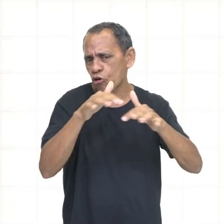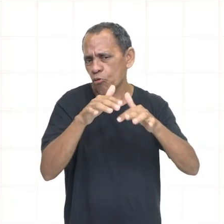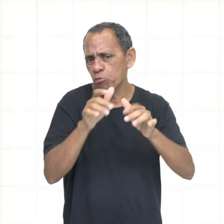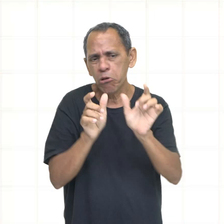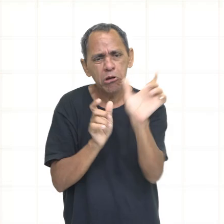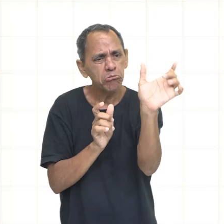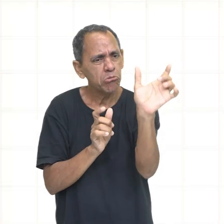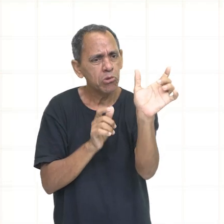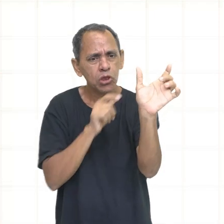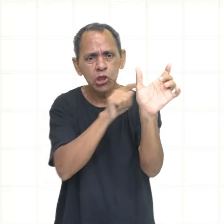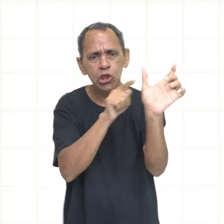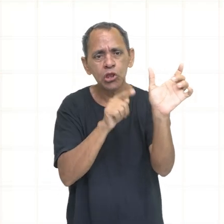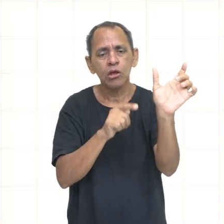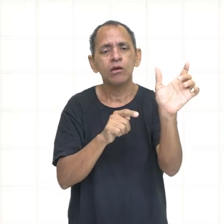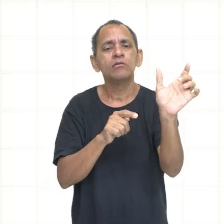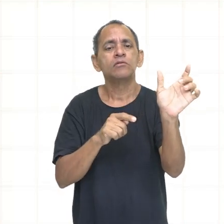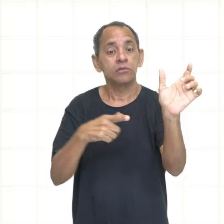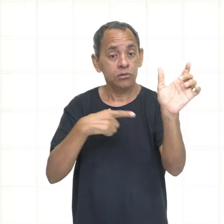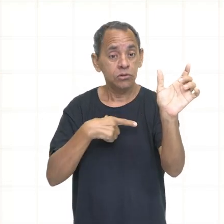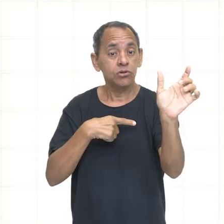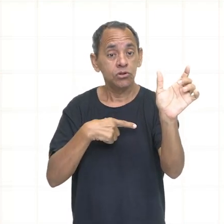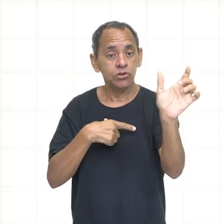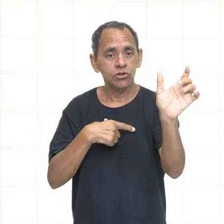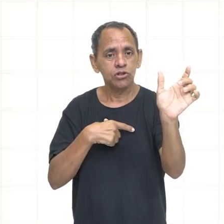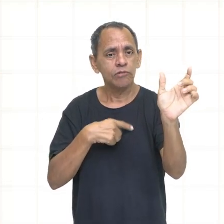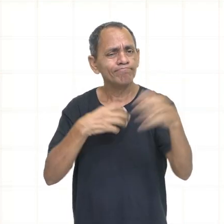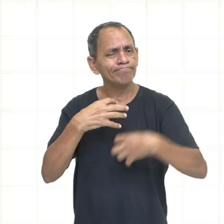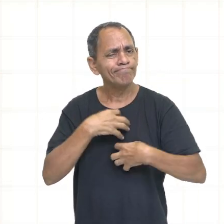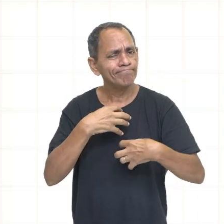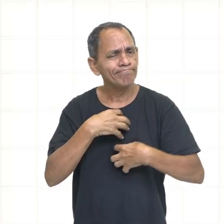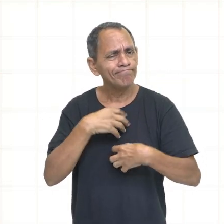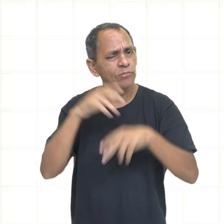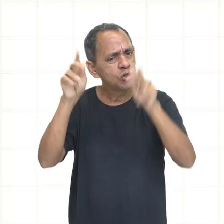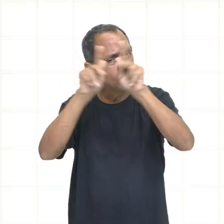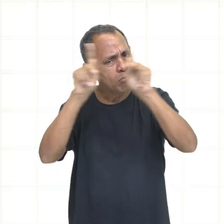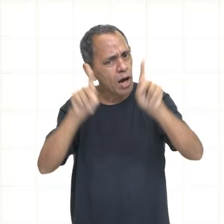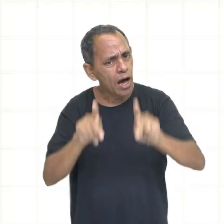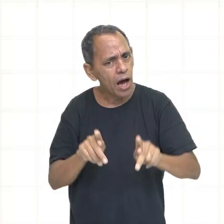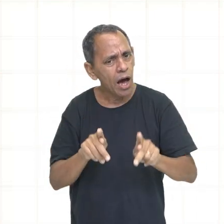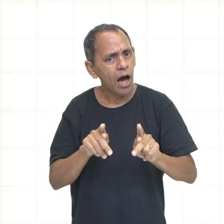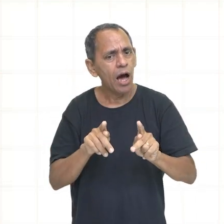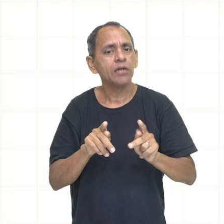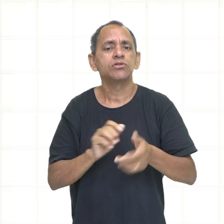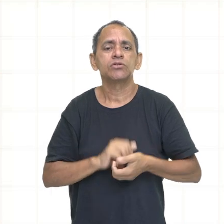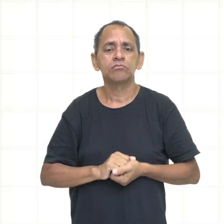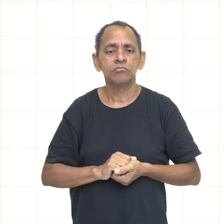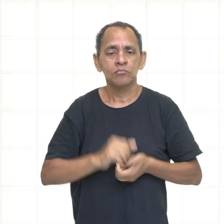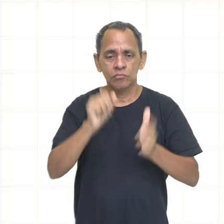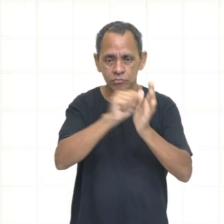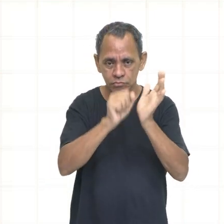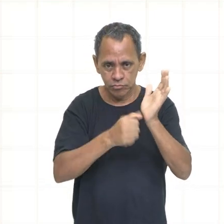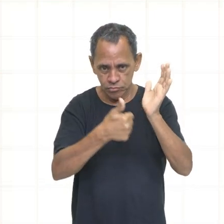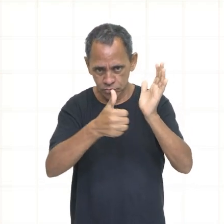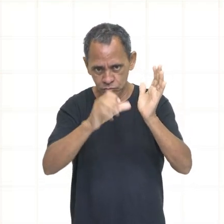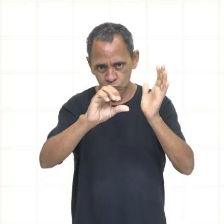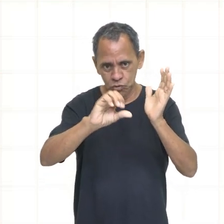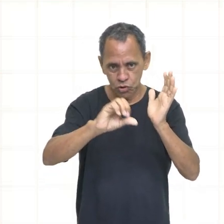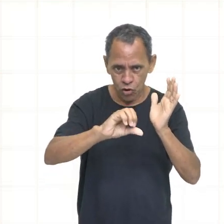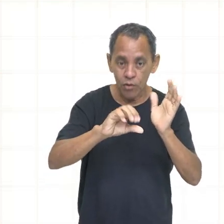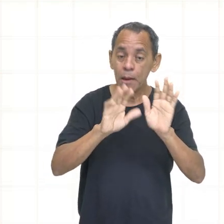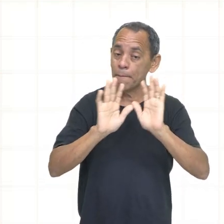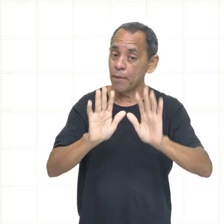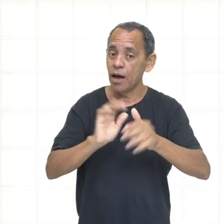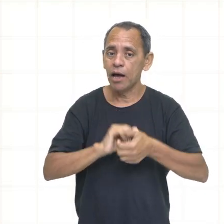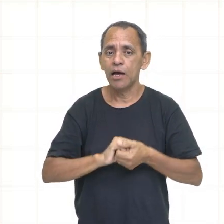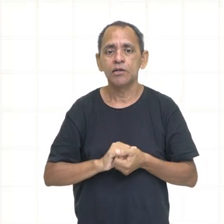um clima de paz, um ambiente de paz ali no século XIX, mas que Com toda essa treta que estava